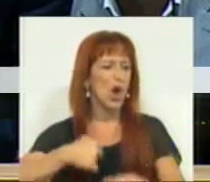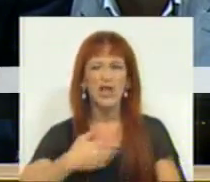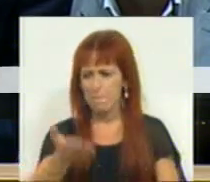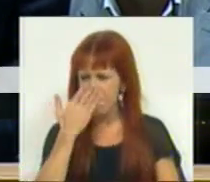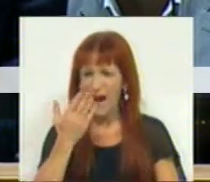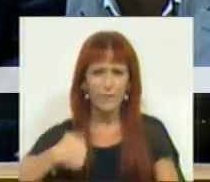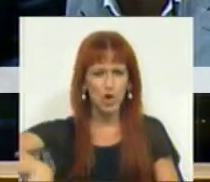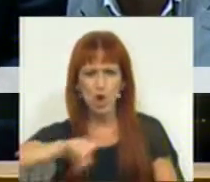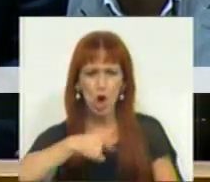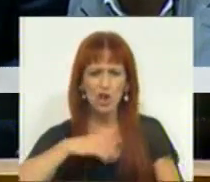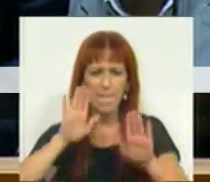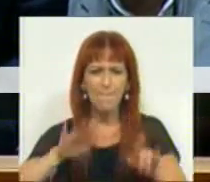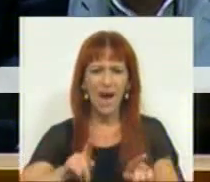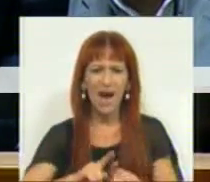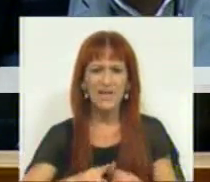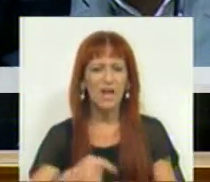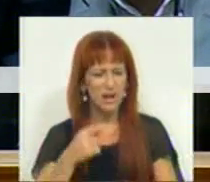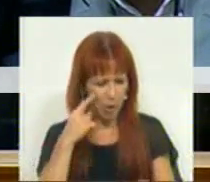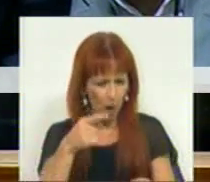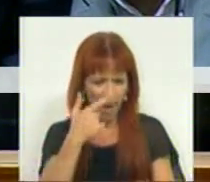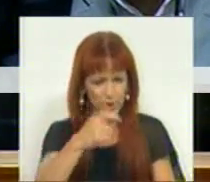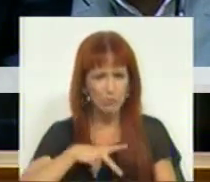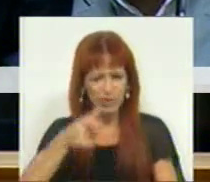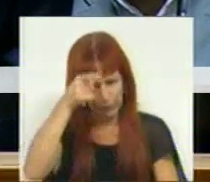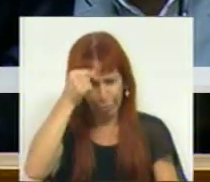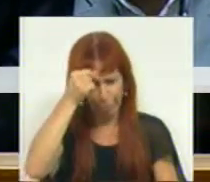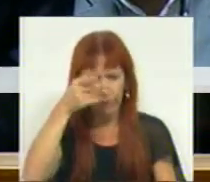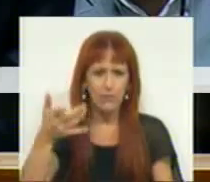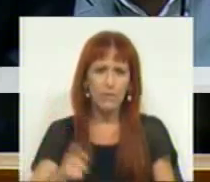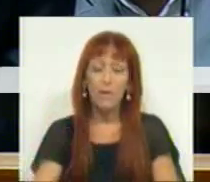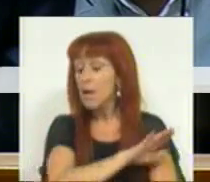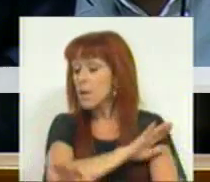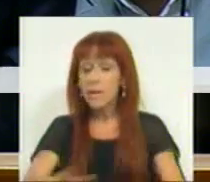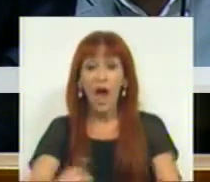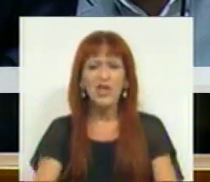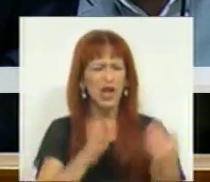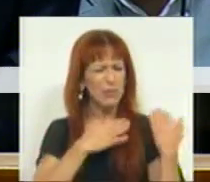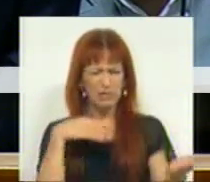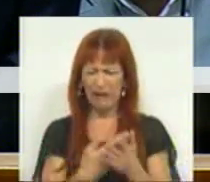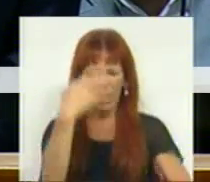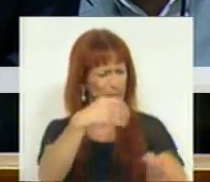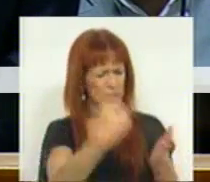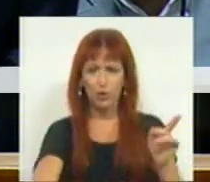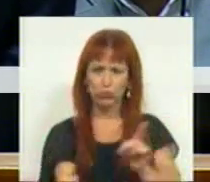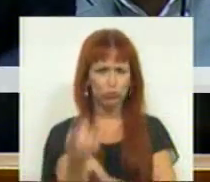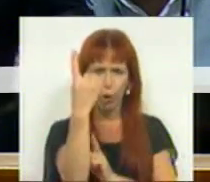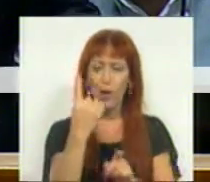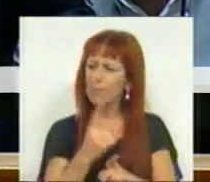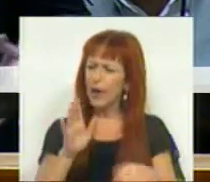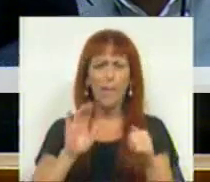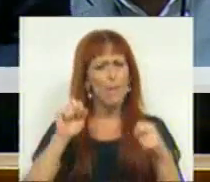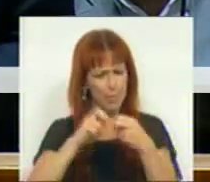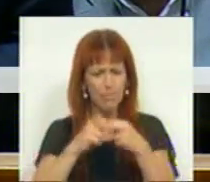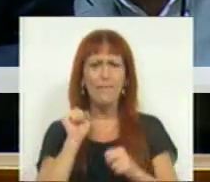parvos. Pare de tomar os portugueses por tolos. Deixe de responsabilizar o Tribunal Constitucional por todos